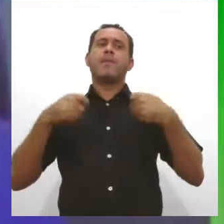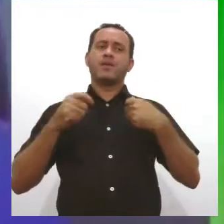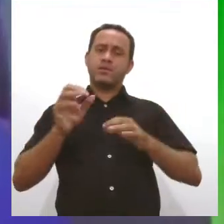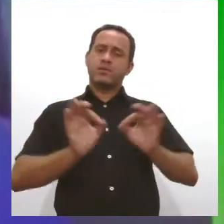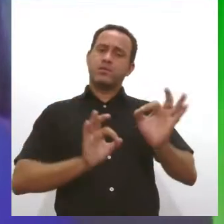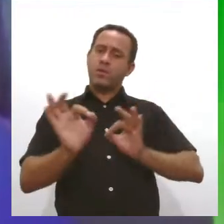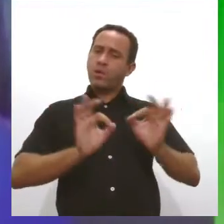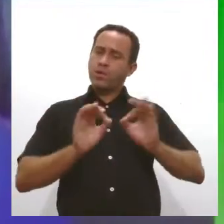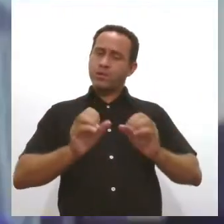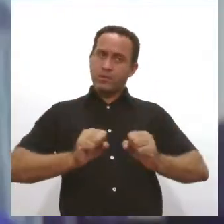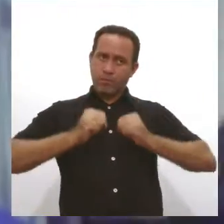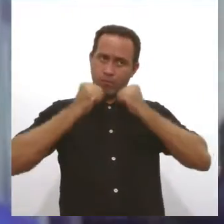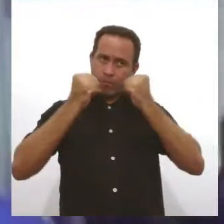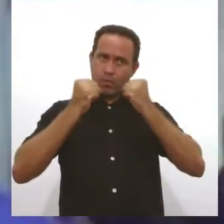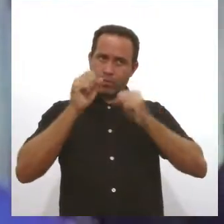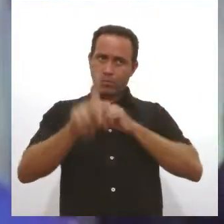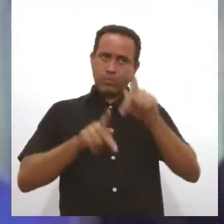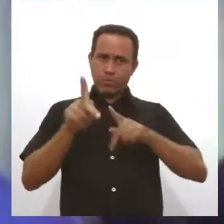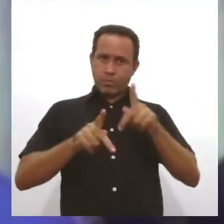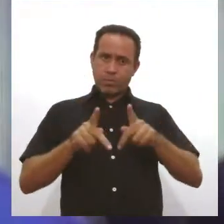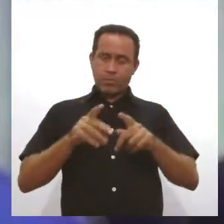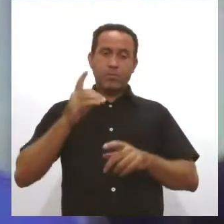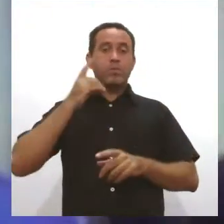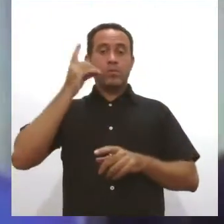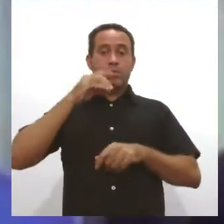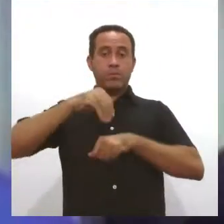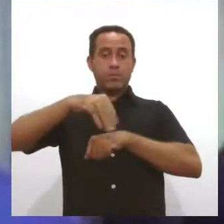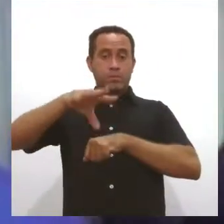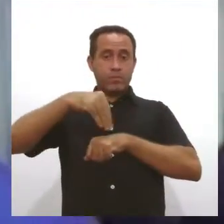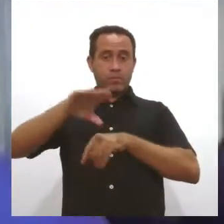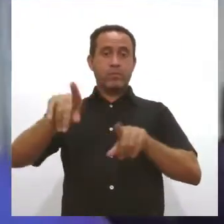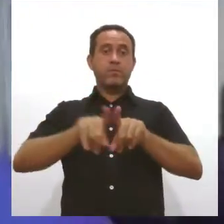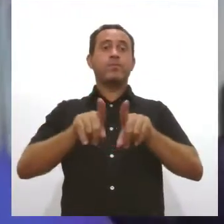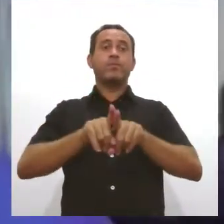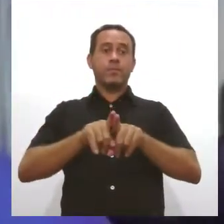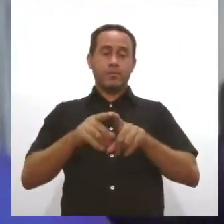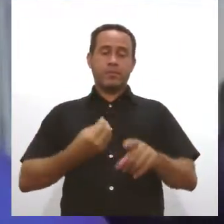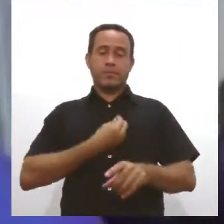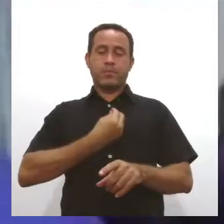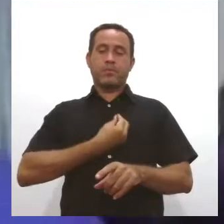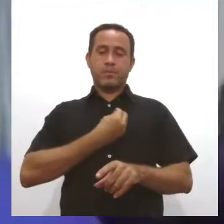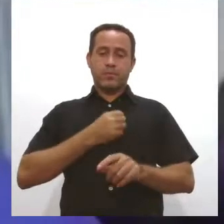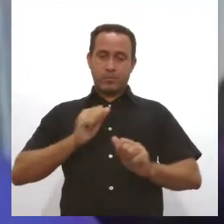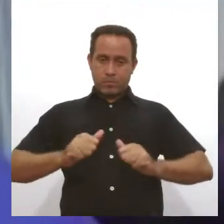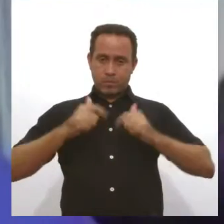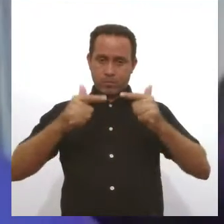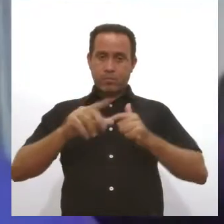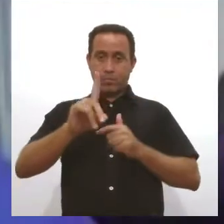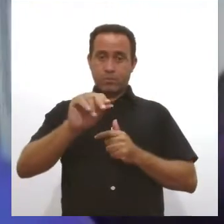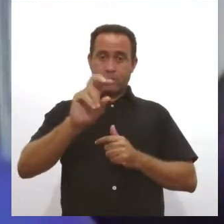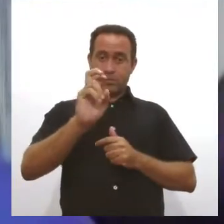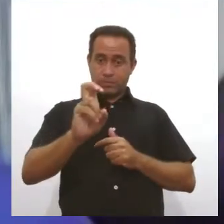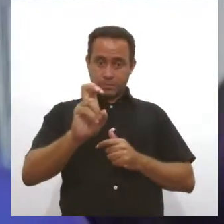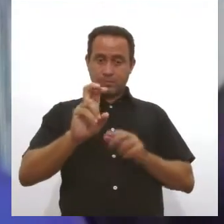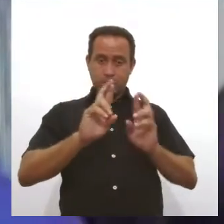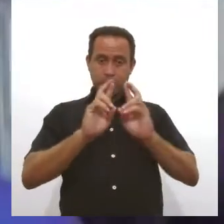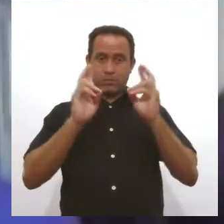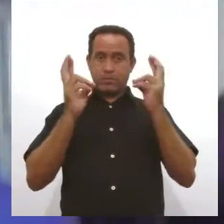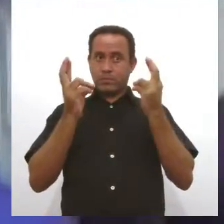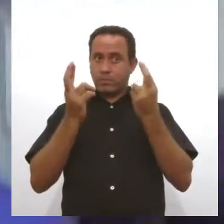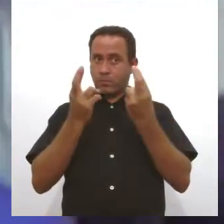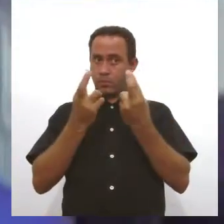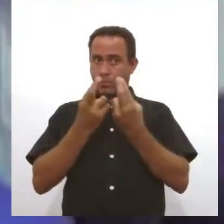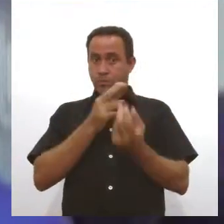organização forte da população. O deputado informou também sobre a sua participação no último dia 5, na reunião nacional